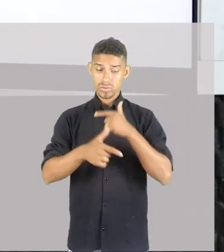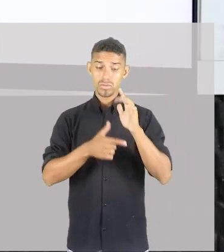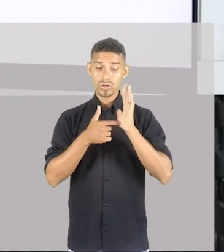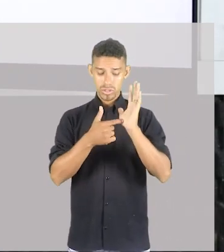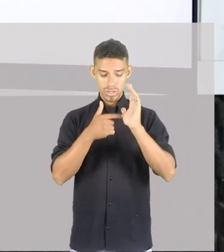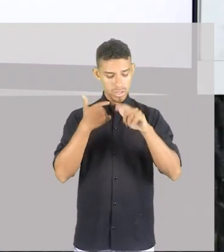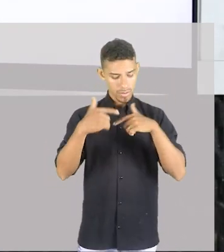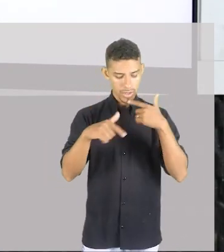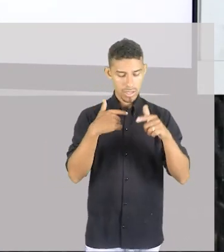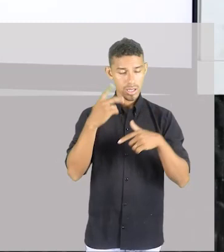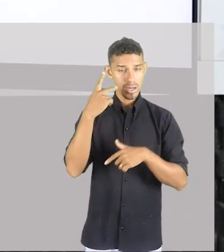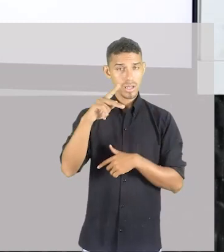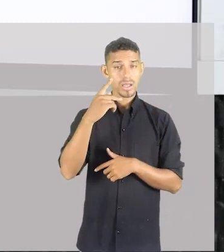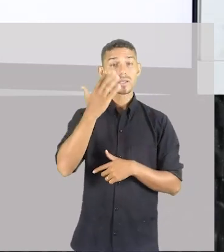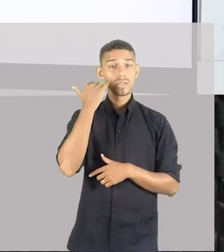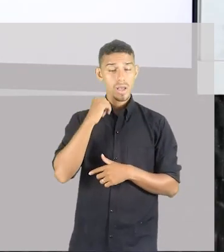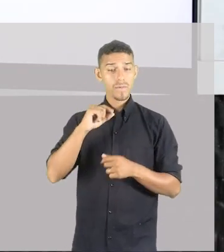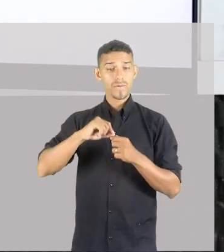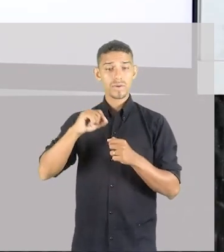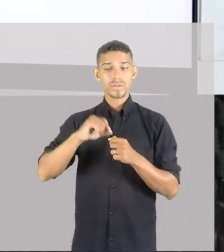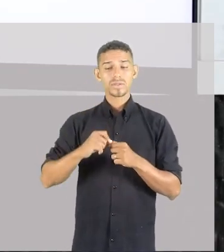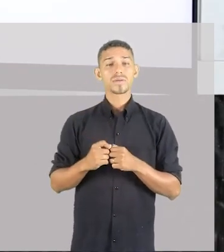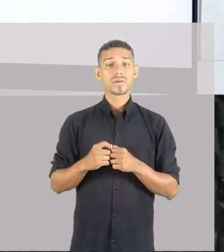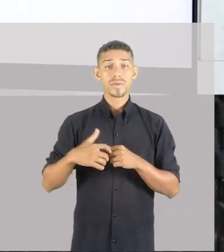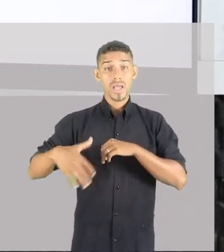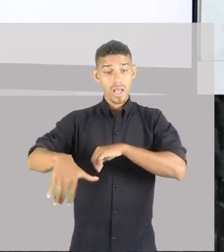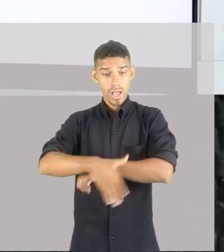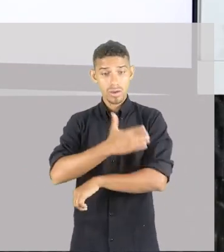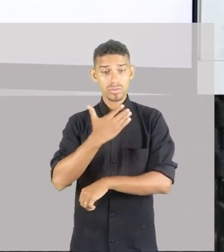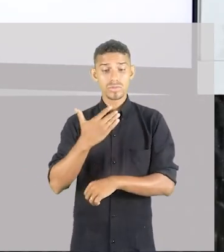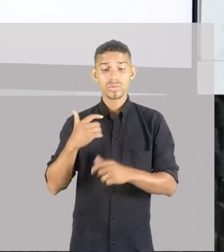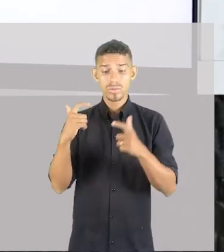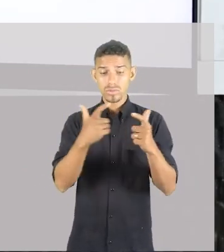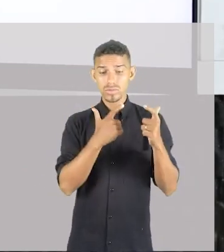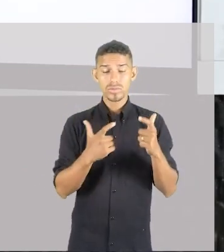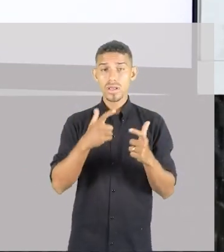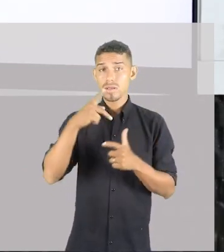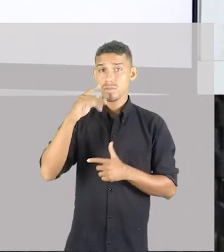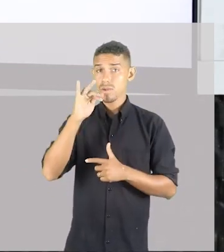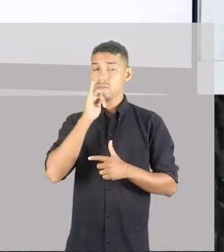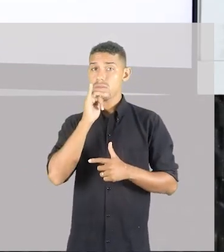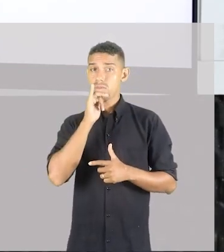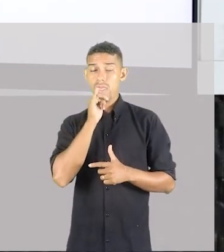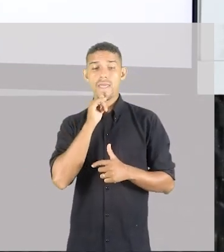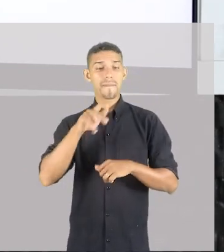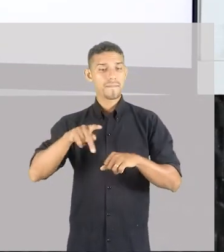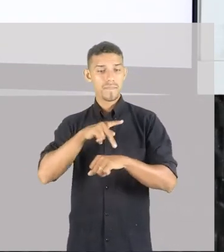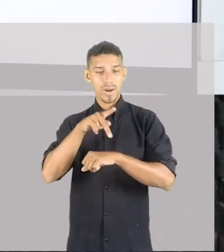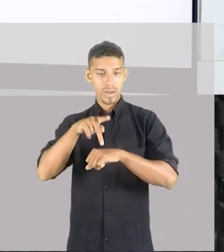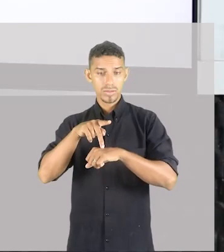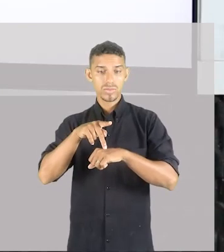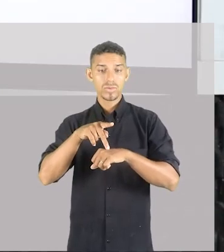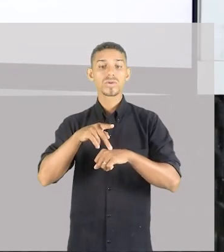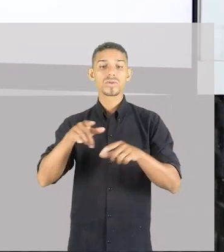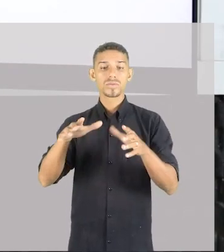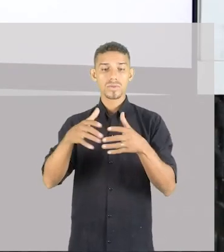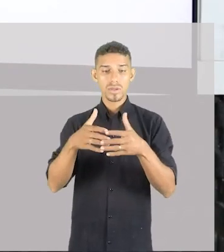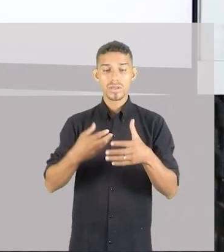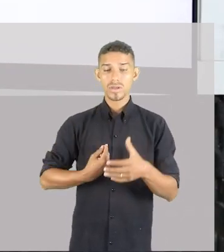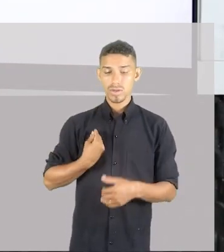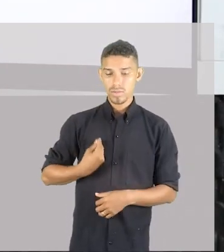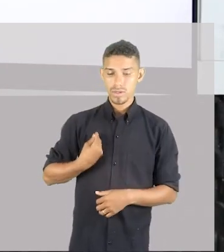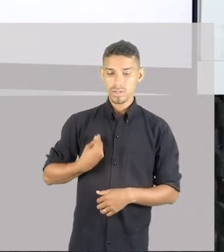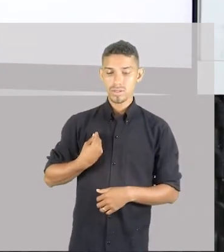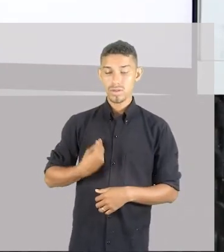mostrando o trabalho dele o que ele sabe fazer porque a rua o espaço público a praça passa a ser o palco da sua apresentação